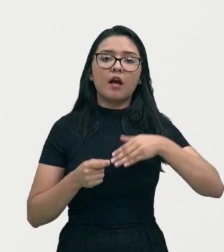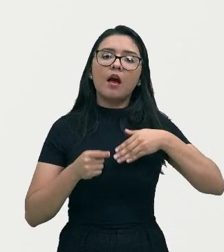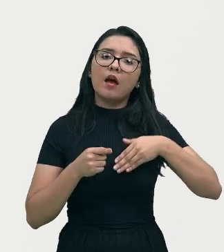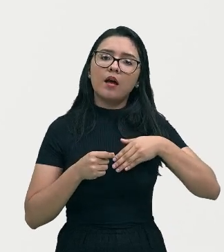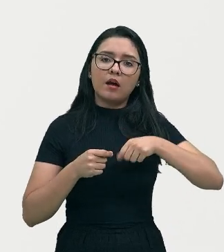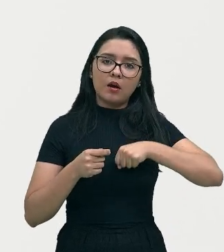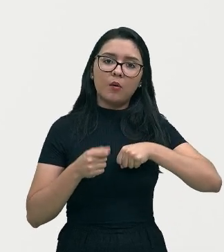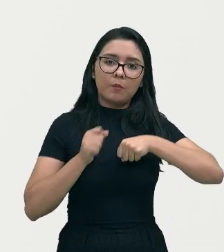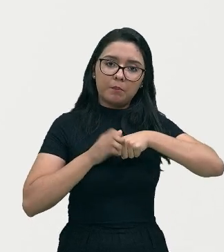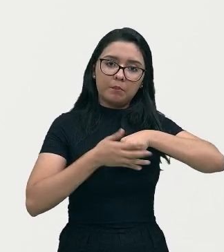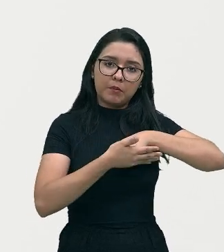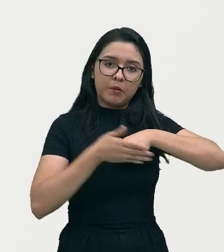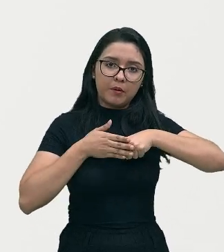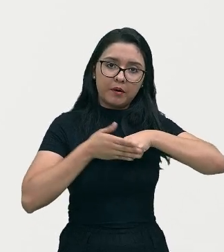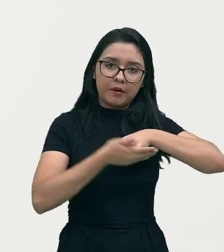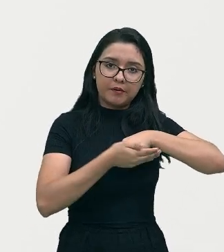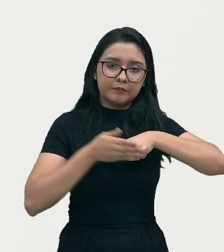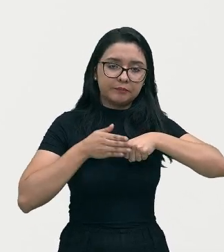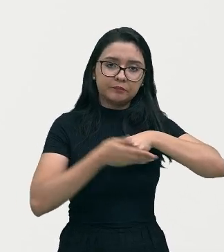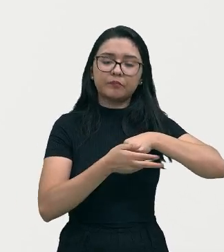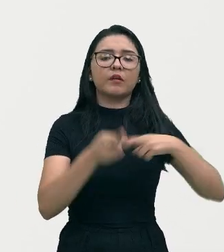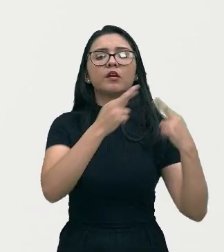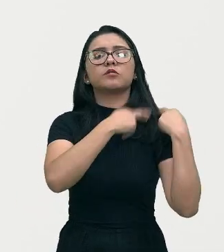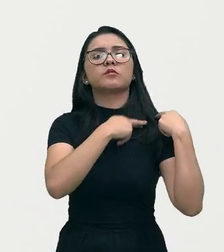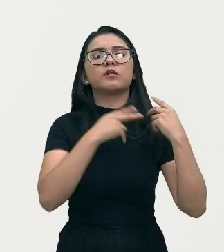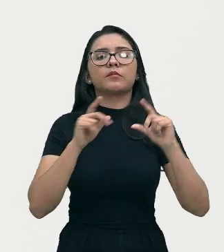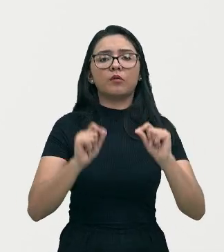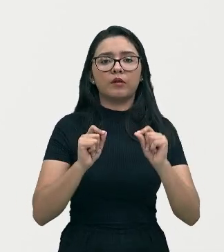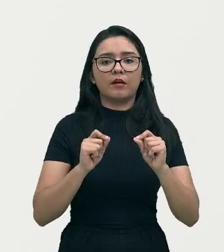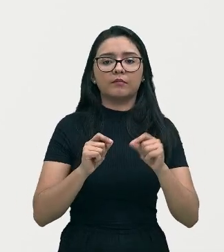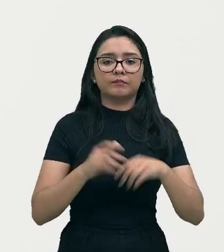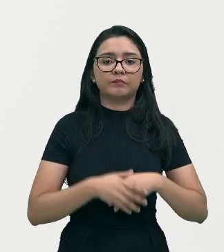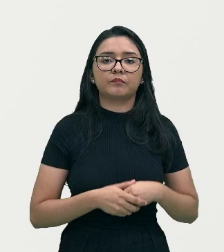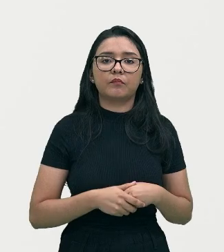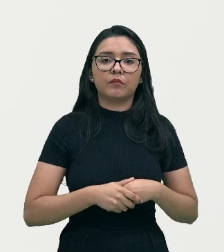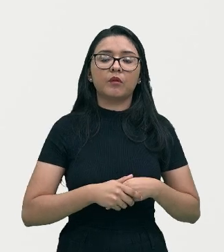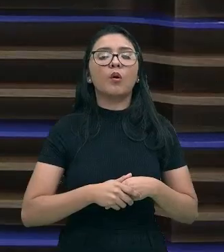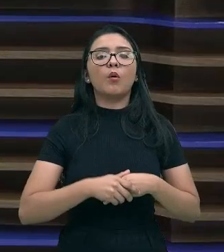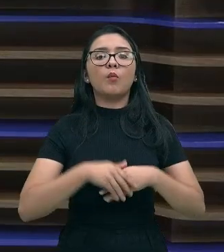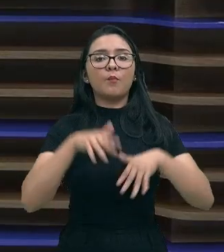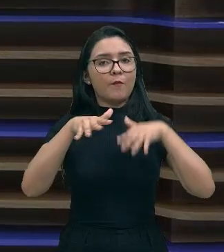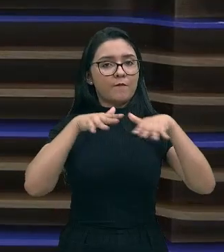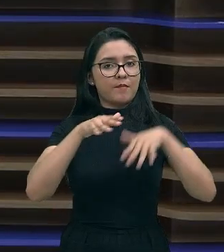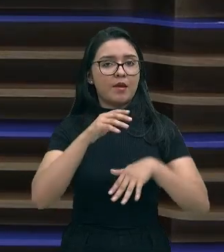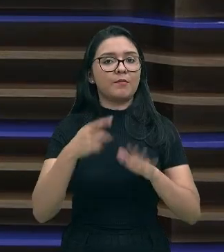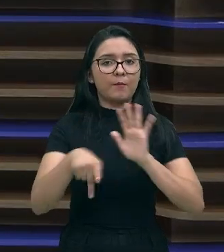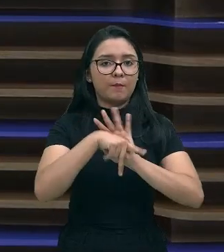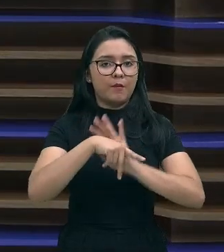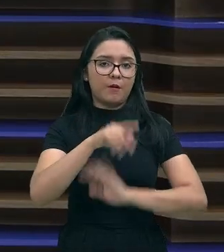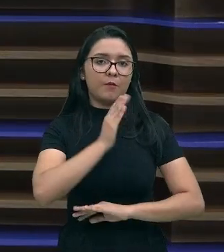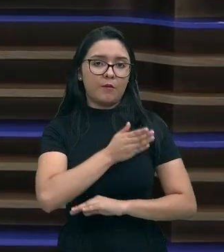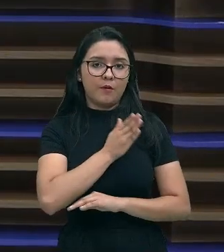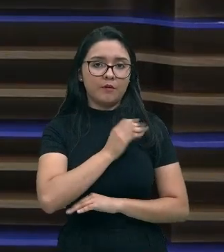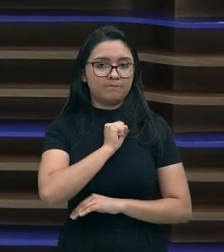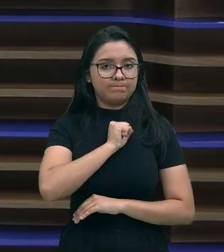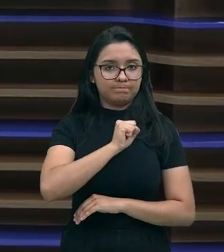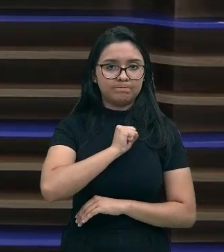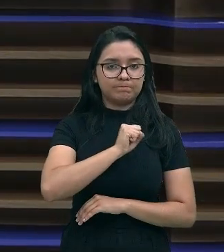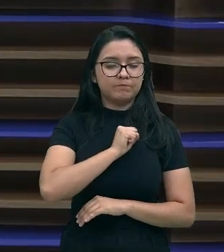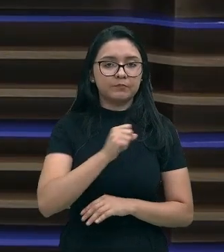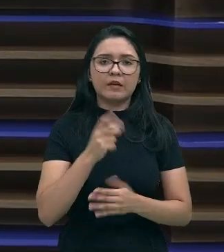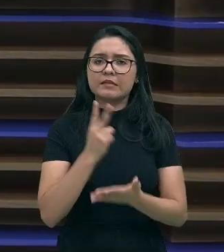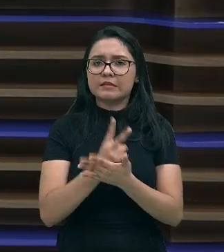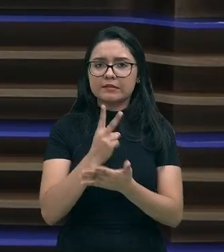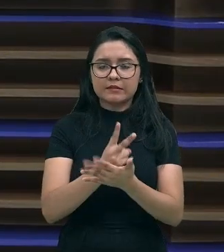ser responsável aí pelo trabalho que o coração executa, né? E aí o coração ele fica